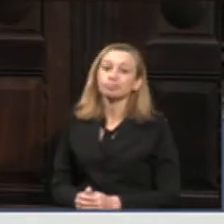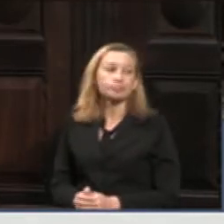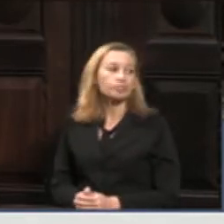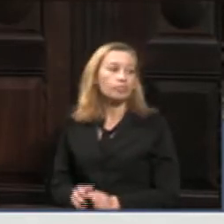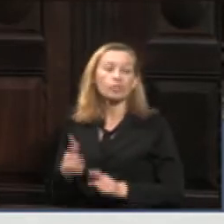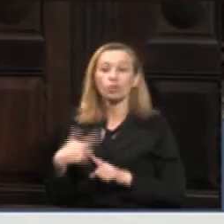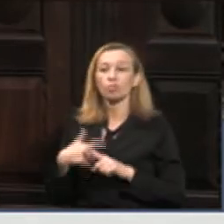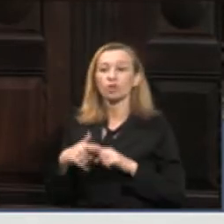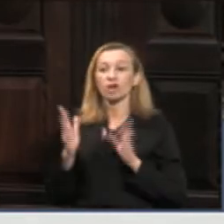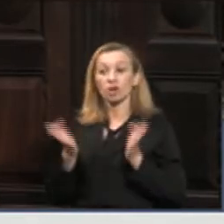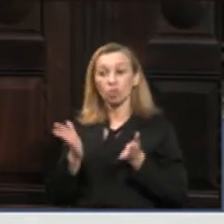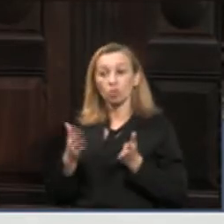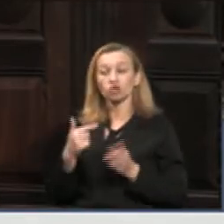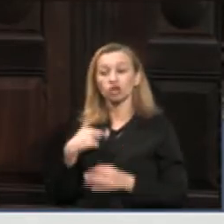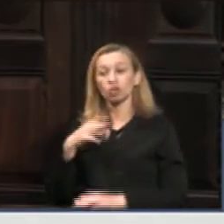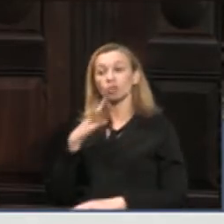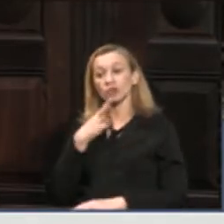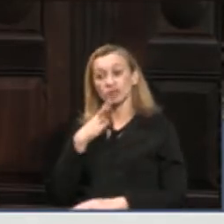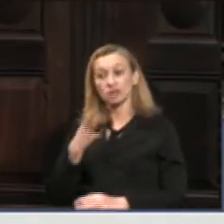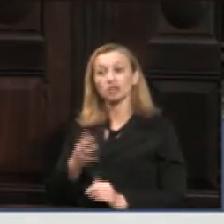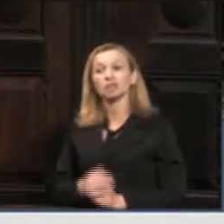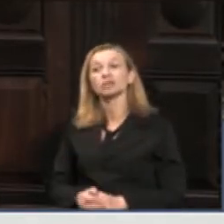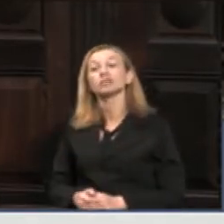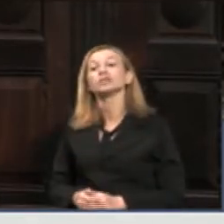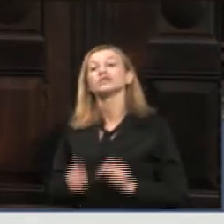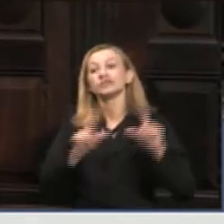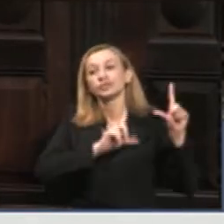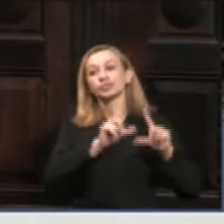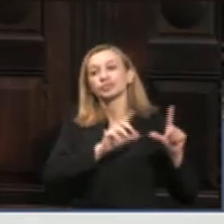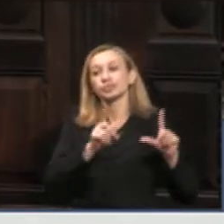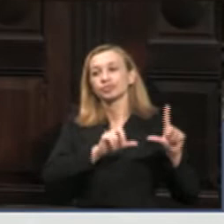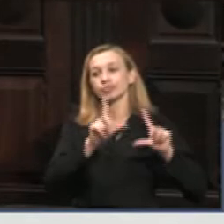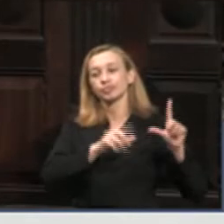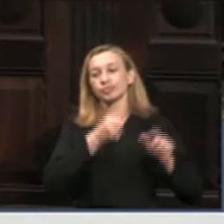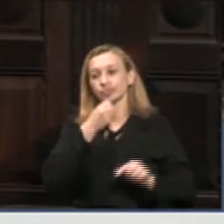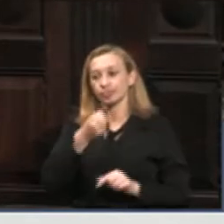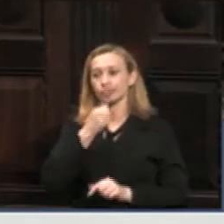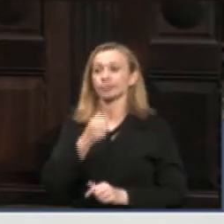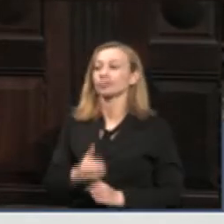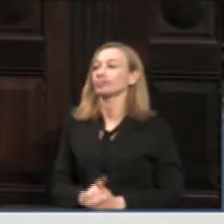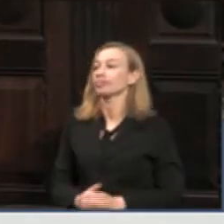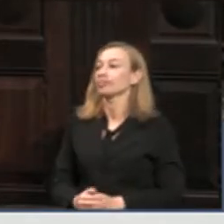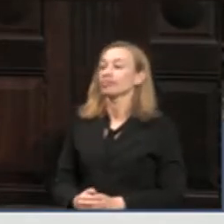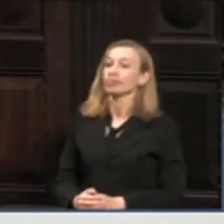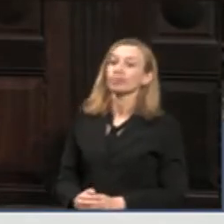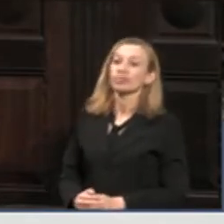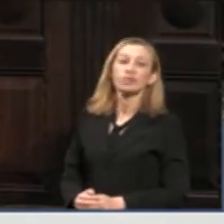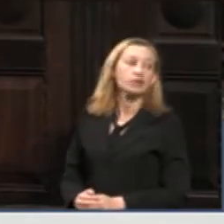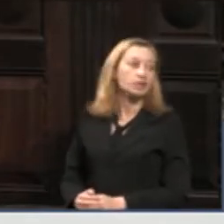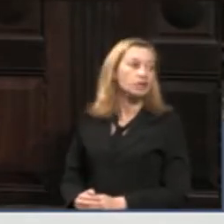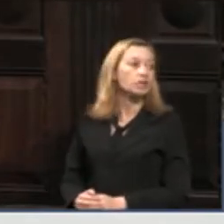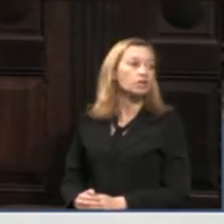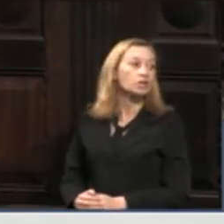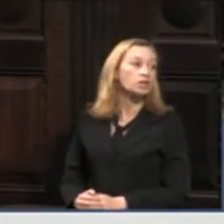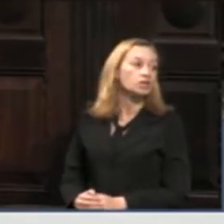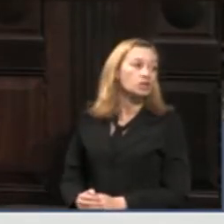porque hoje tomei conhecimento, através dos meios de comunicação, da decisão do ministro